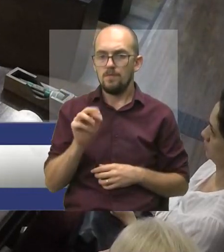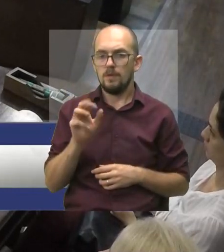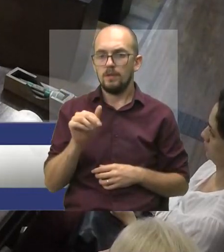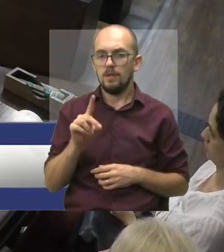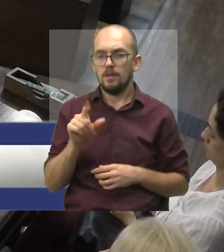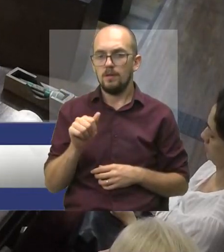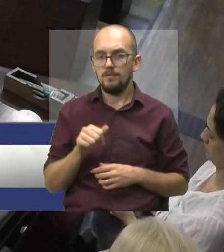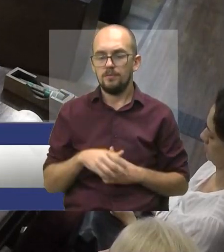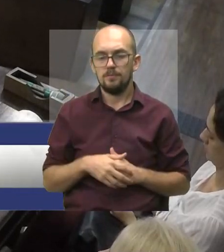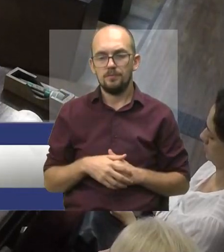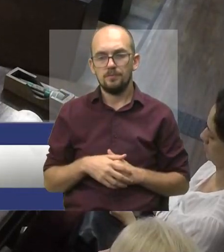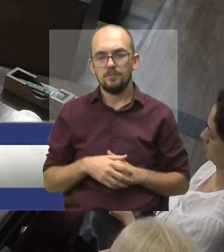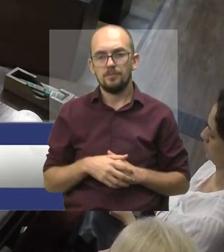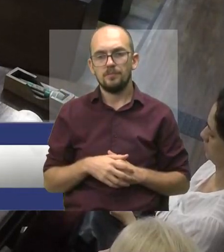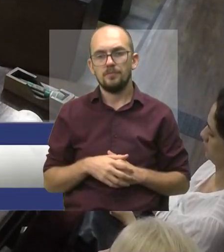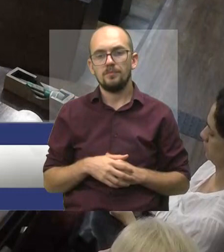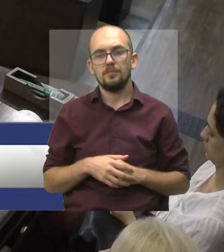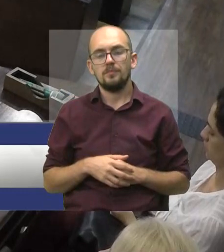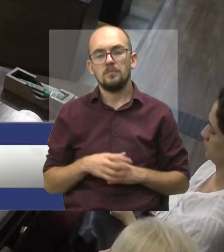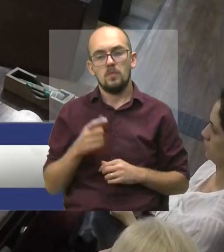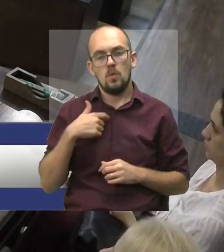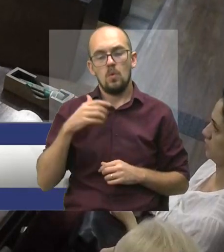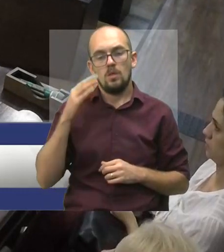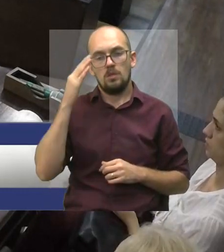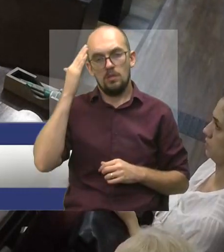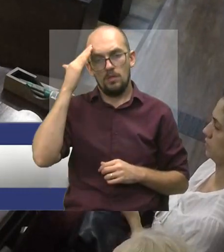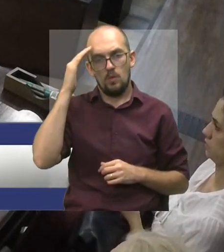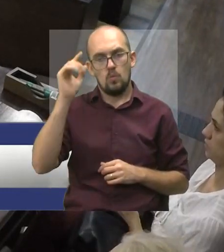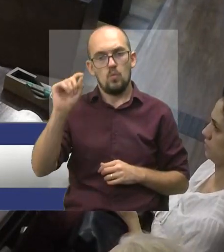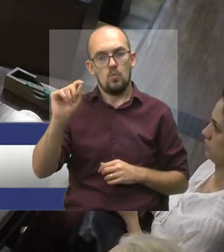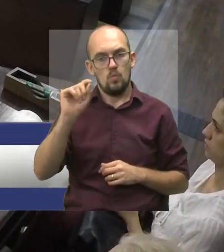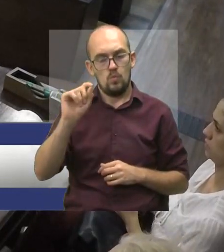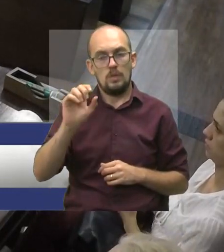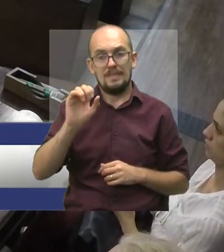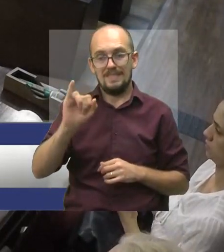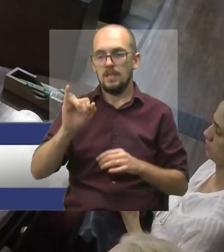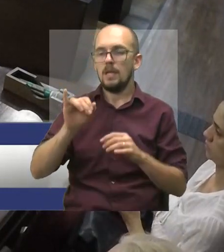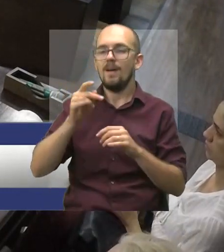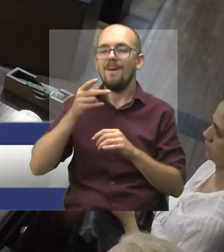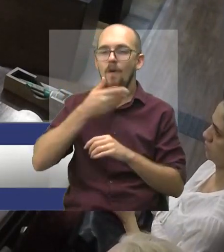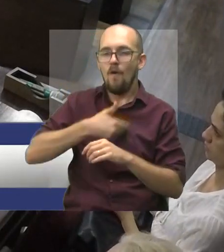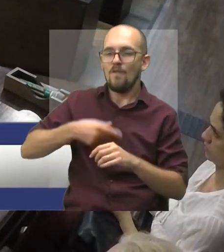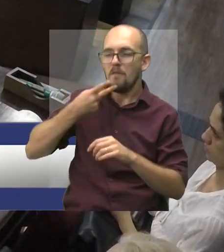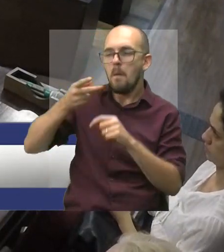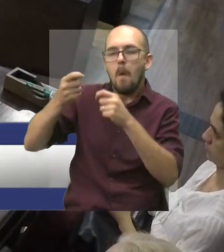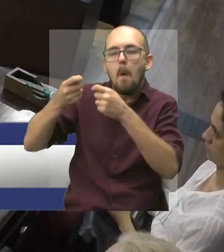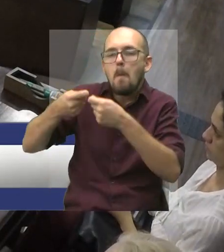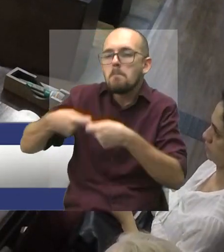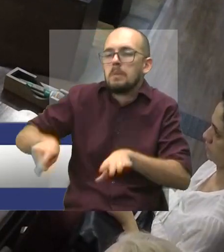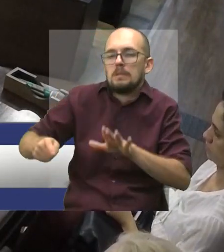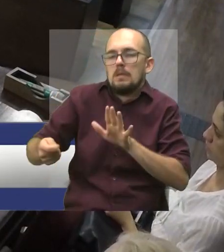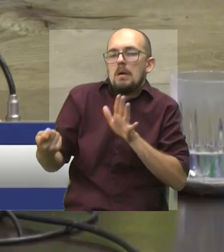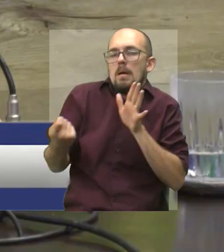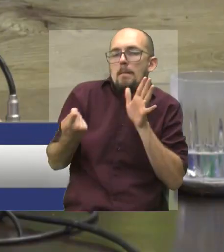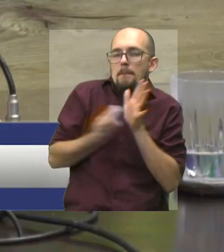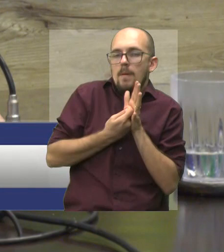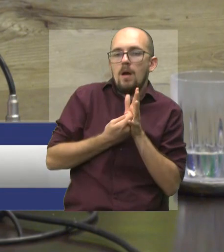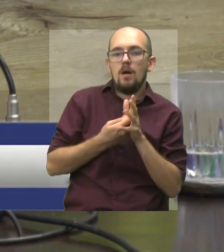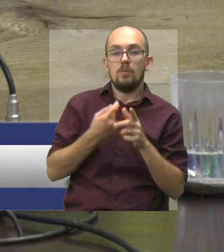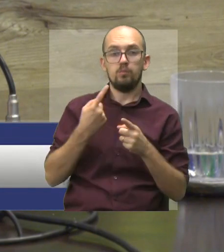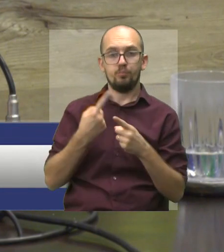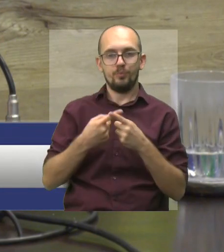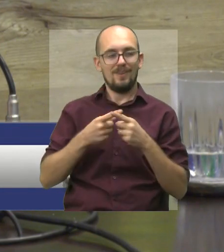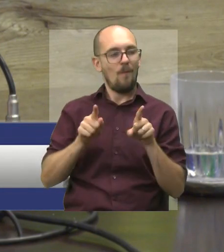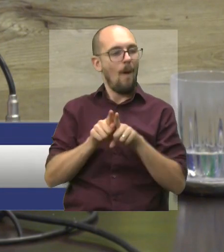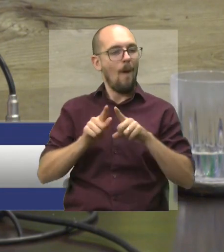Eu entendo que, se você renuncia a uma receita, é porque não está lhe faltando recursos. Então, dizer